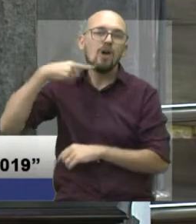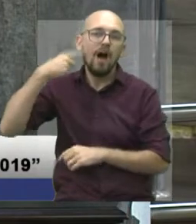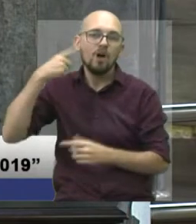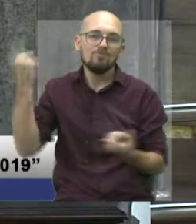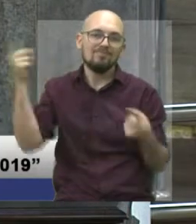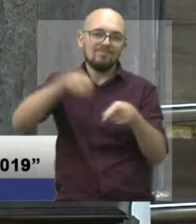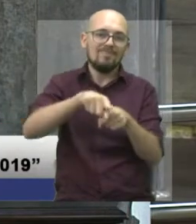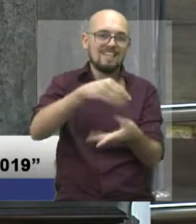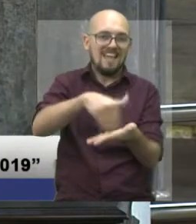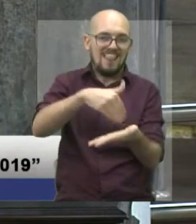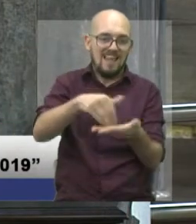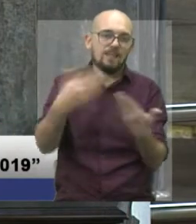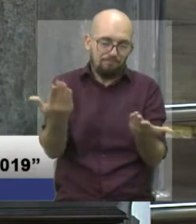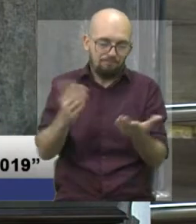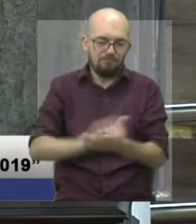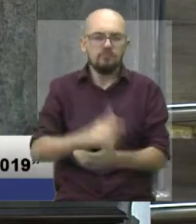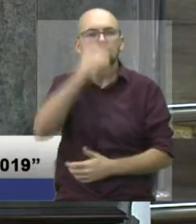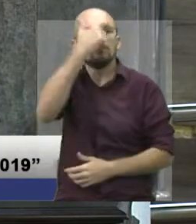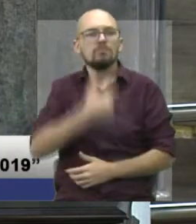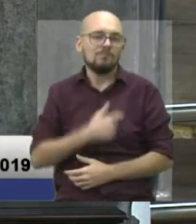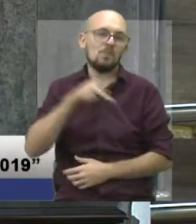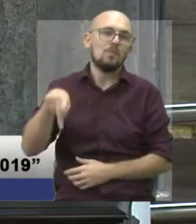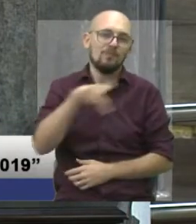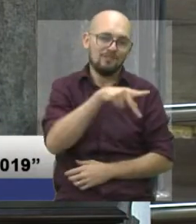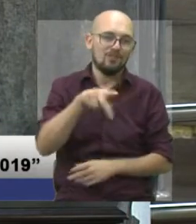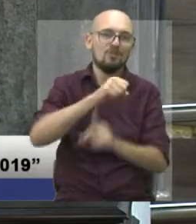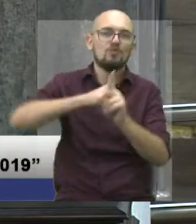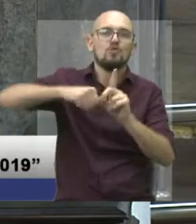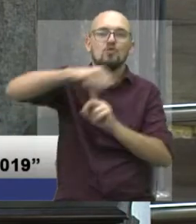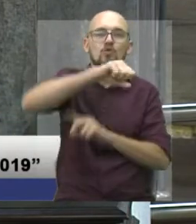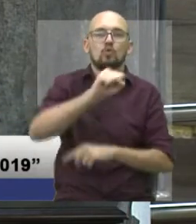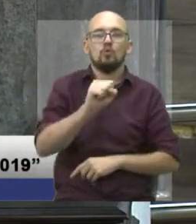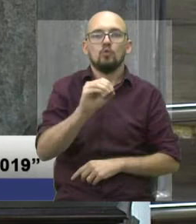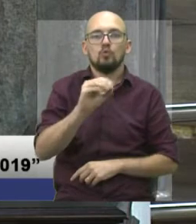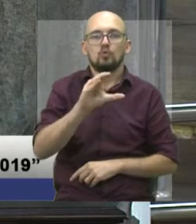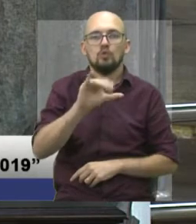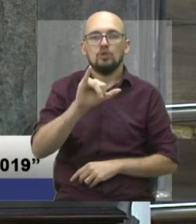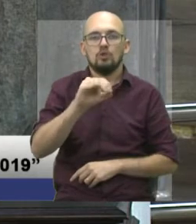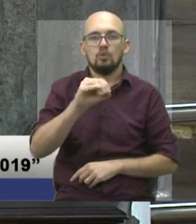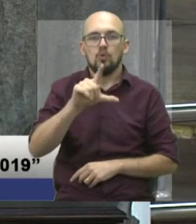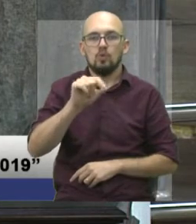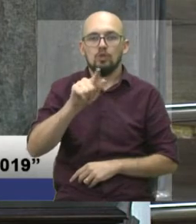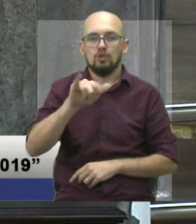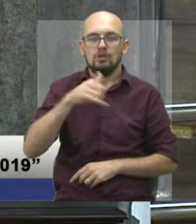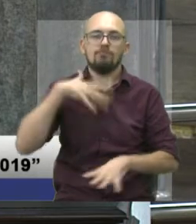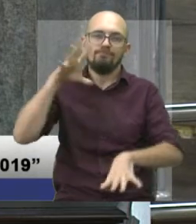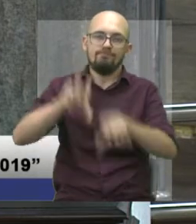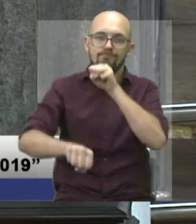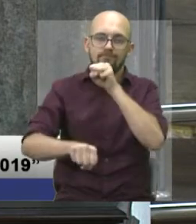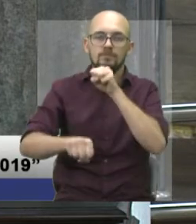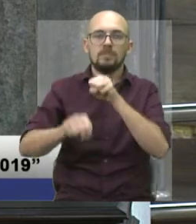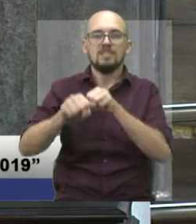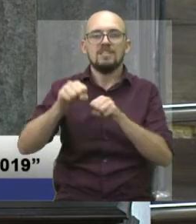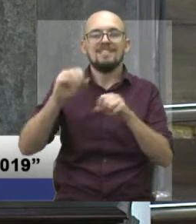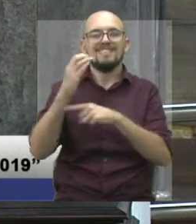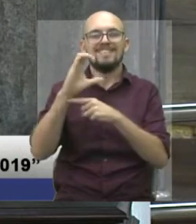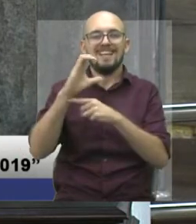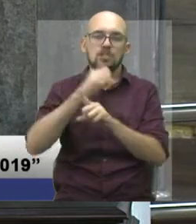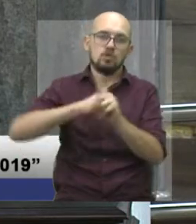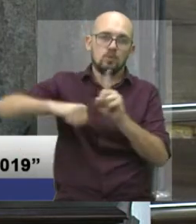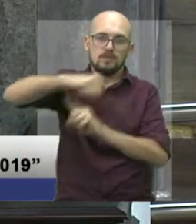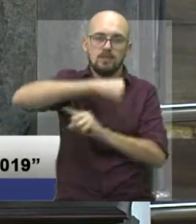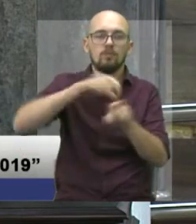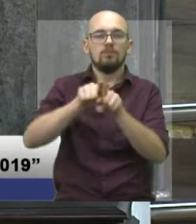né? Eu, professor de sociologia que sou, sou licenciado em Ciências Sociais, sou mestre em Docência para a Educação Básica, e